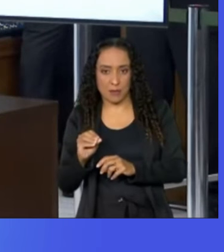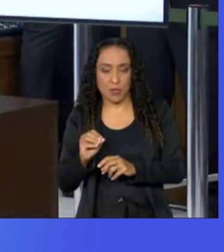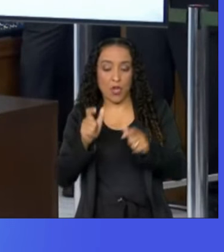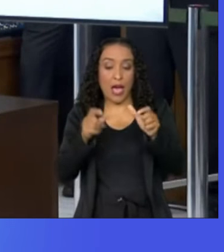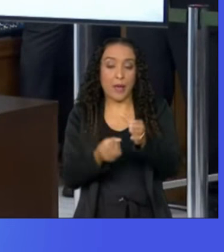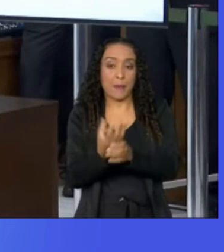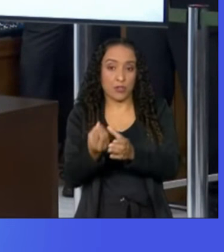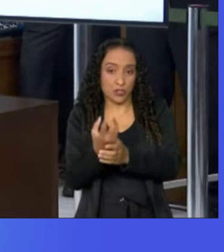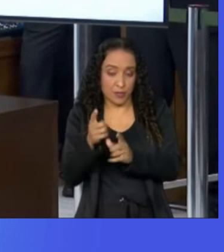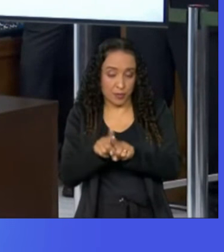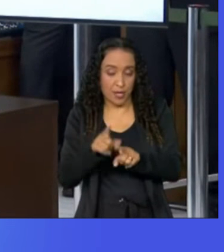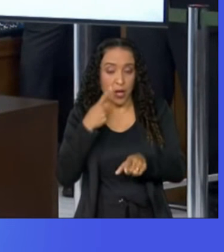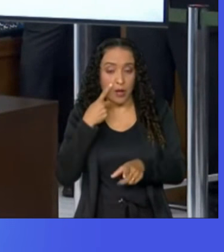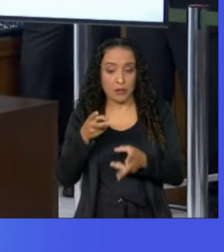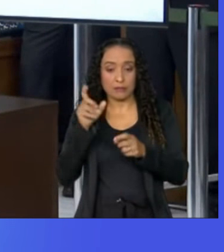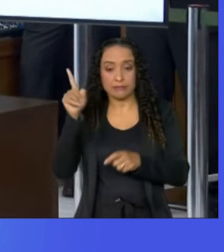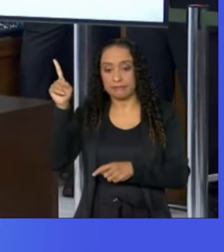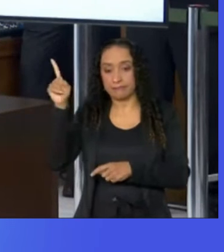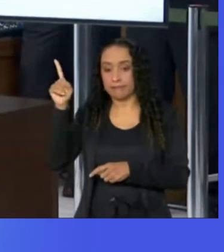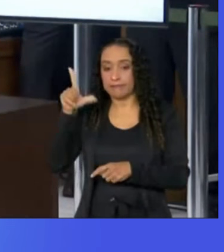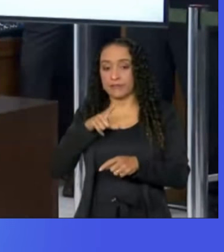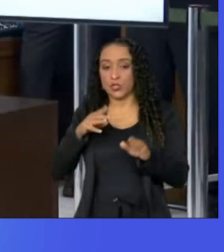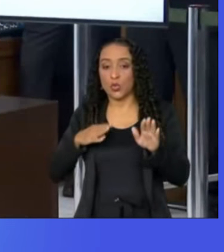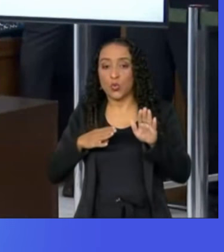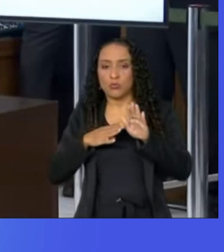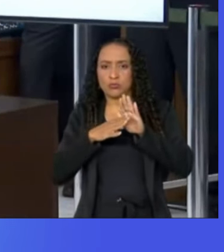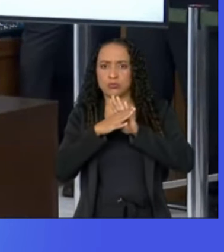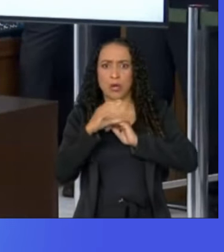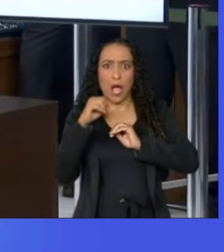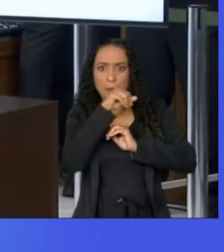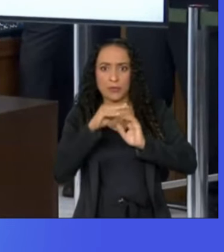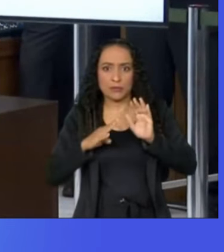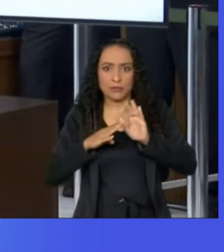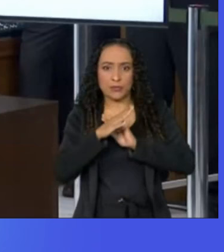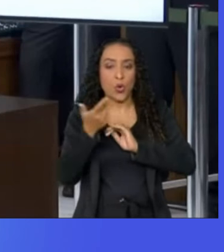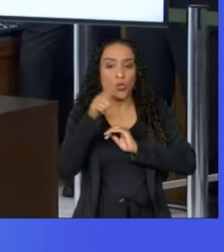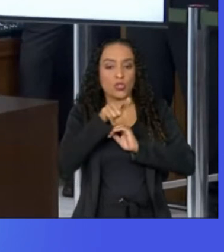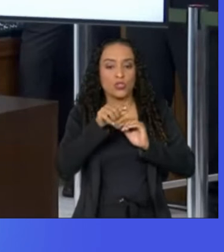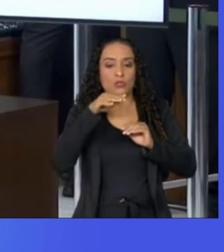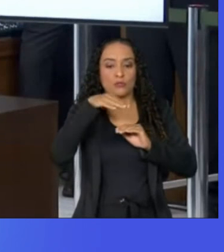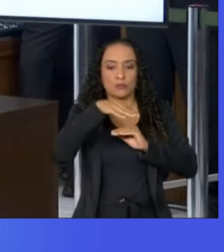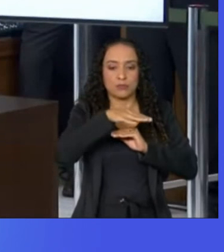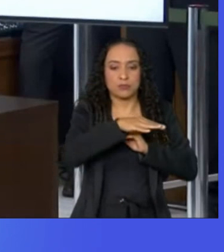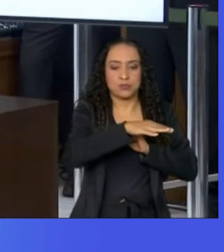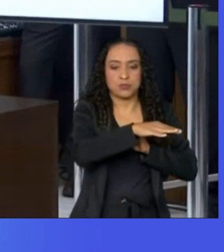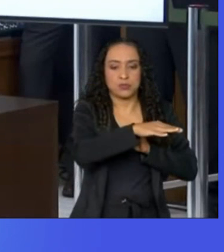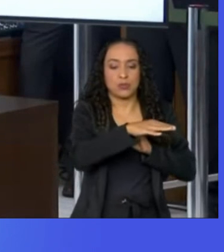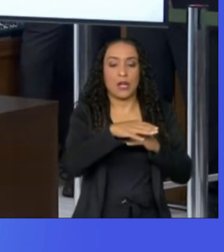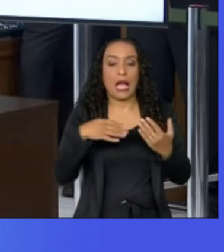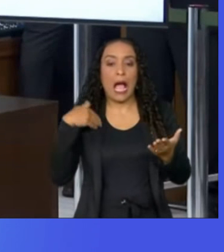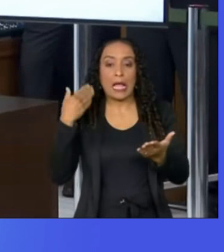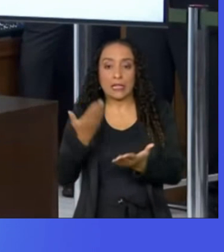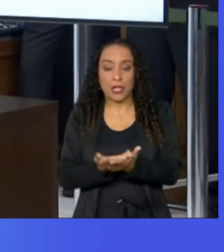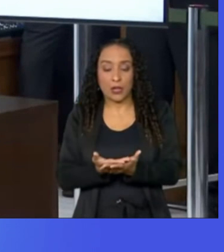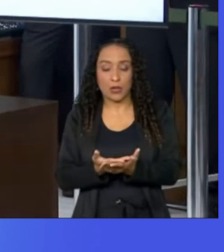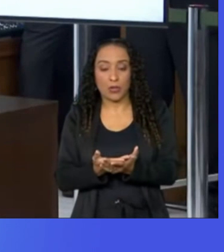Observe que nós também estávamos numa num crescimento acelerado conseguimos inverter e até agora